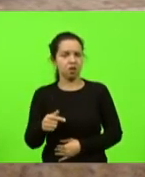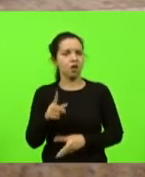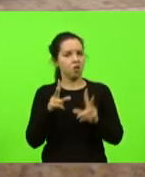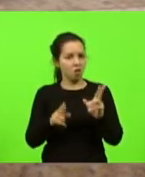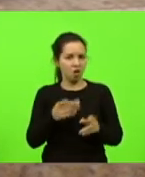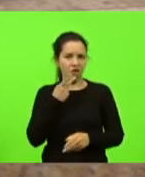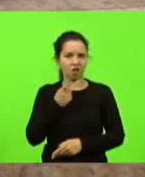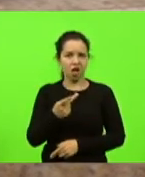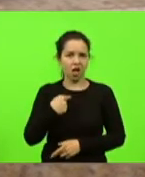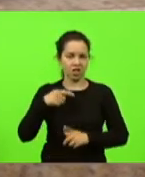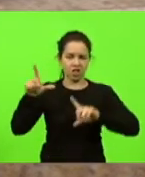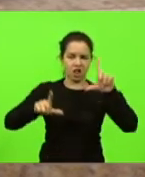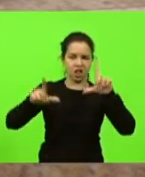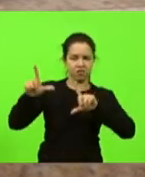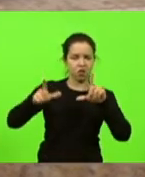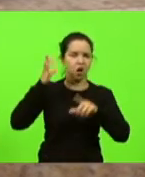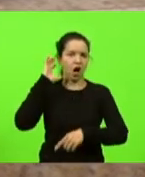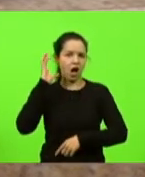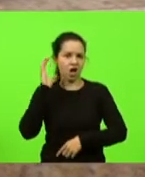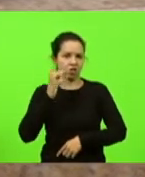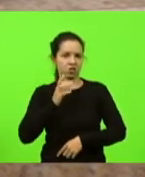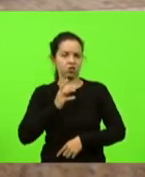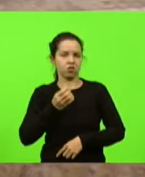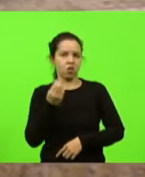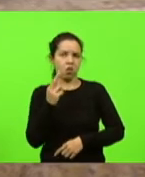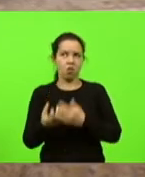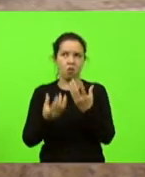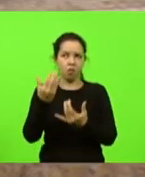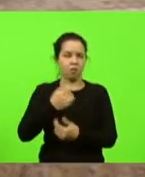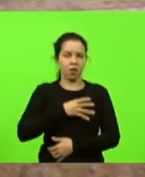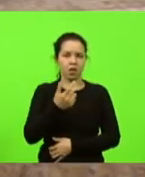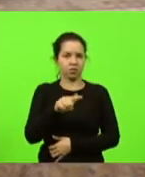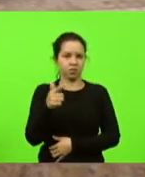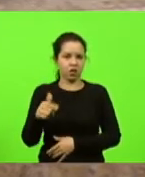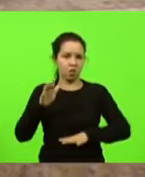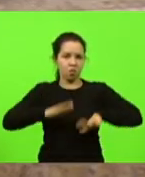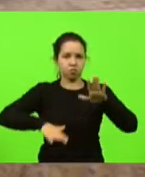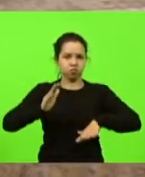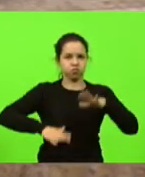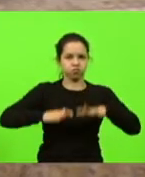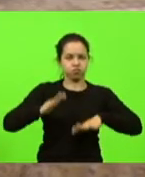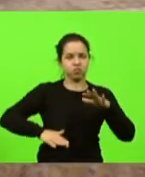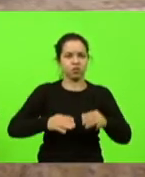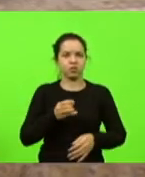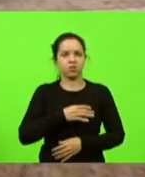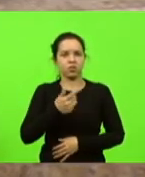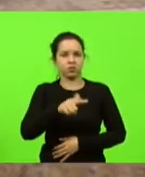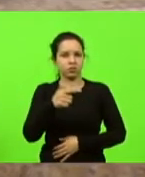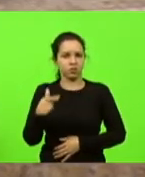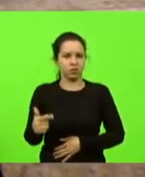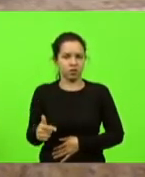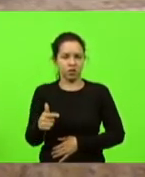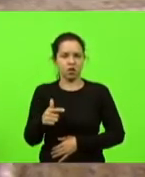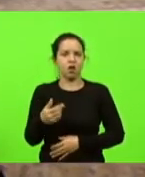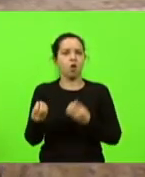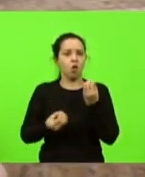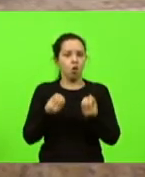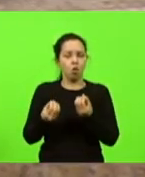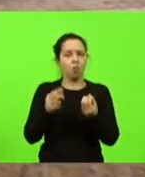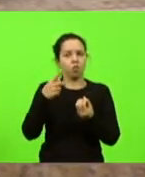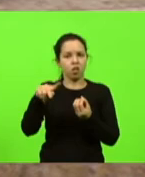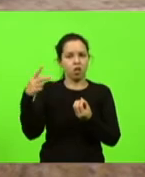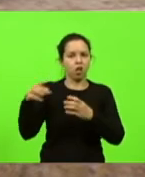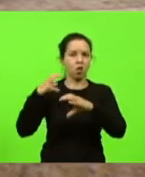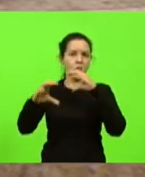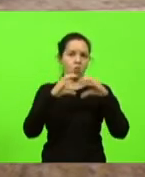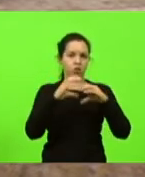TV, ou de rádio, ou de sinal de fumaça, ou de batuque de tambor, a forma que o cara se utiliza para se